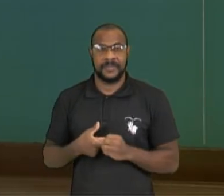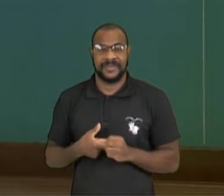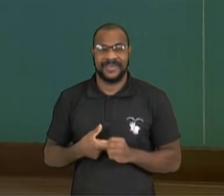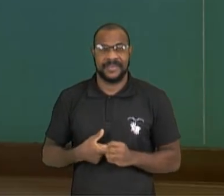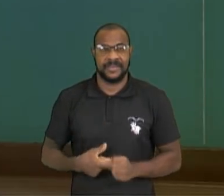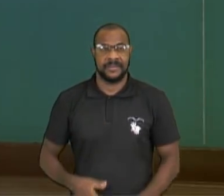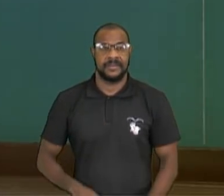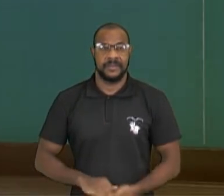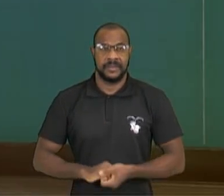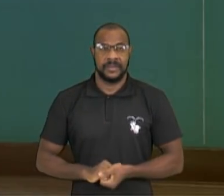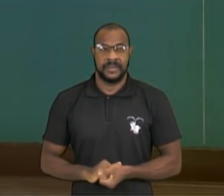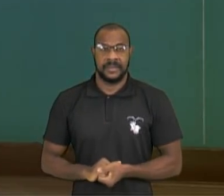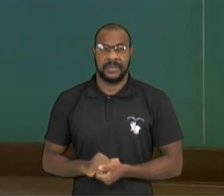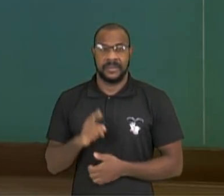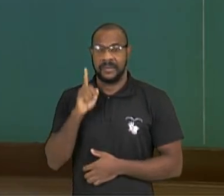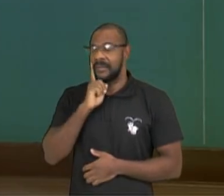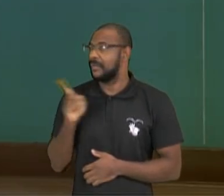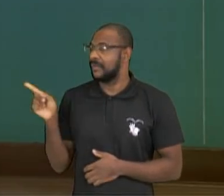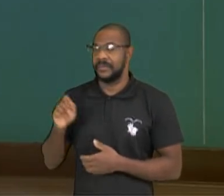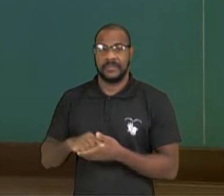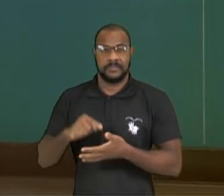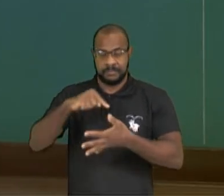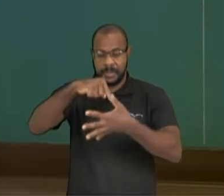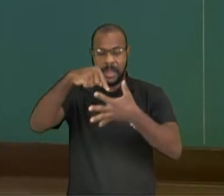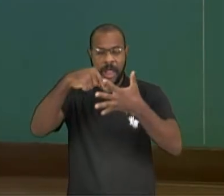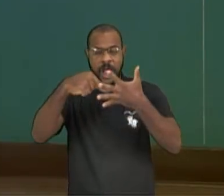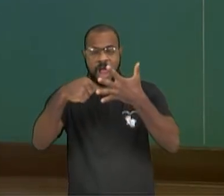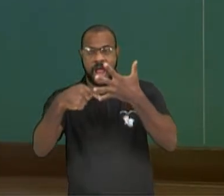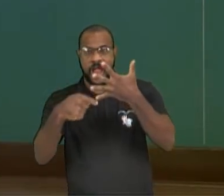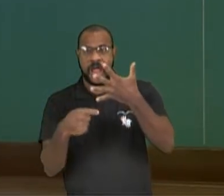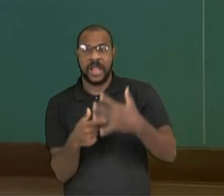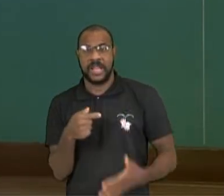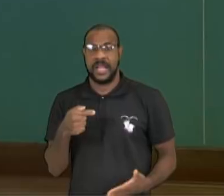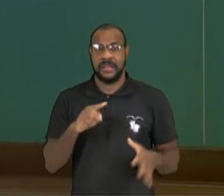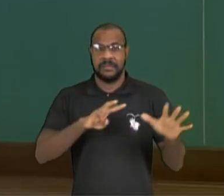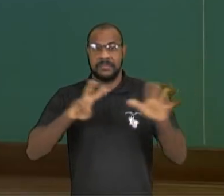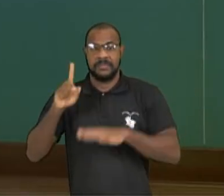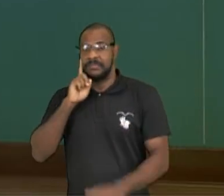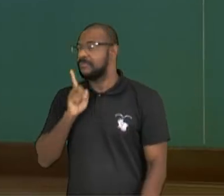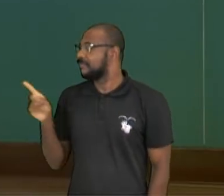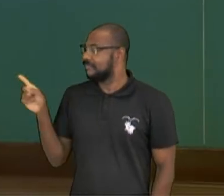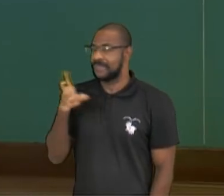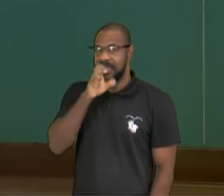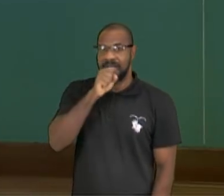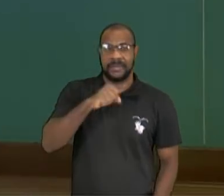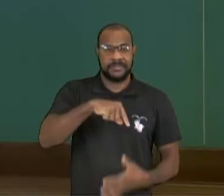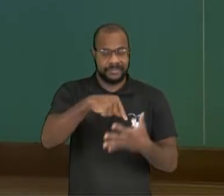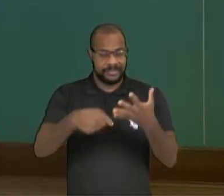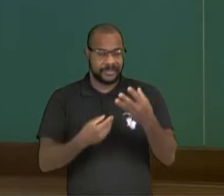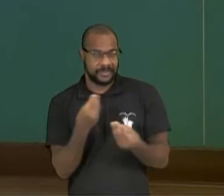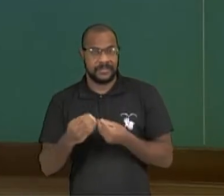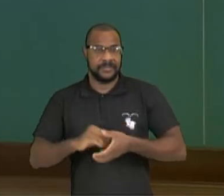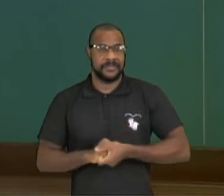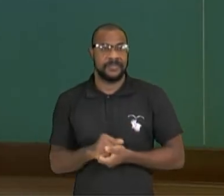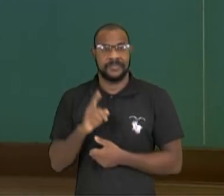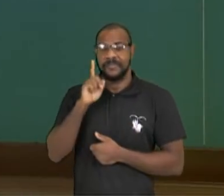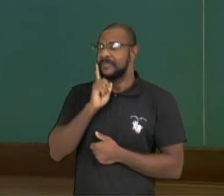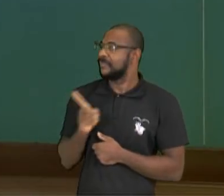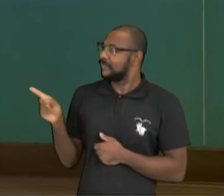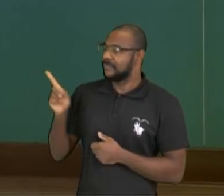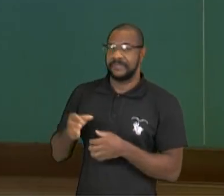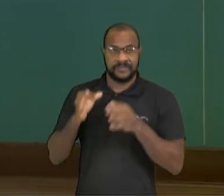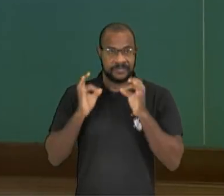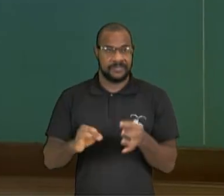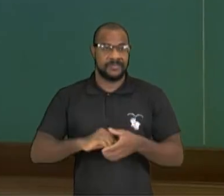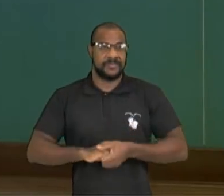as palavrinhas elas vêm abreviadinhas sem o they, né? Se você olhar no teu relógio, se você colocar em inglês ou no teu celular colocar em